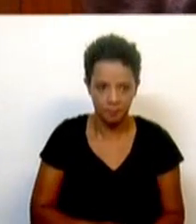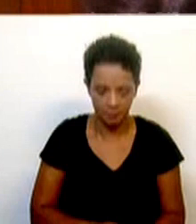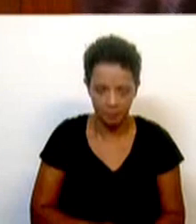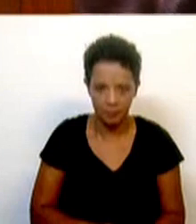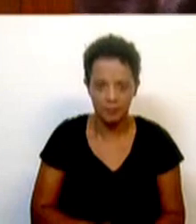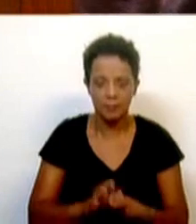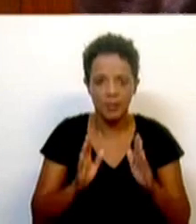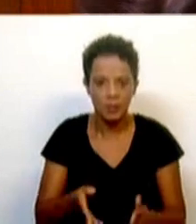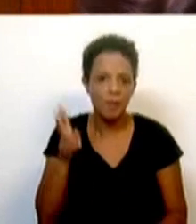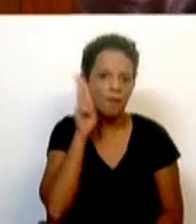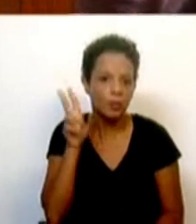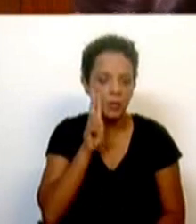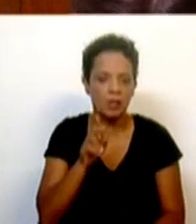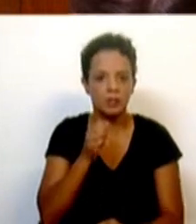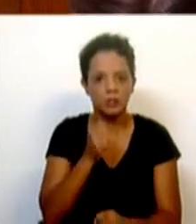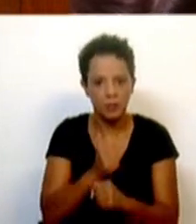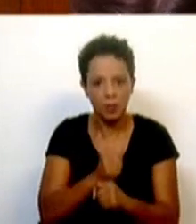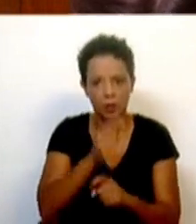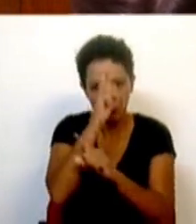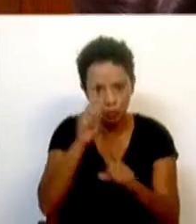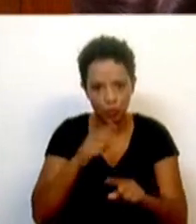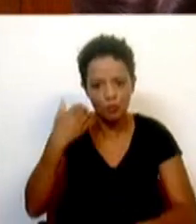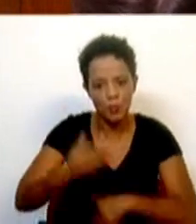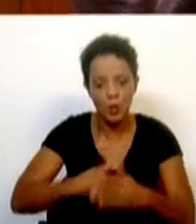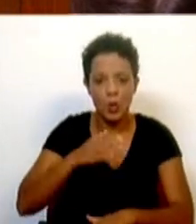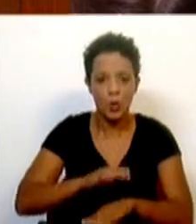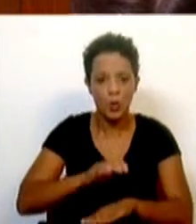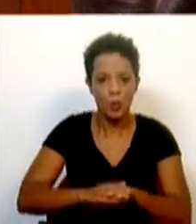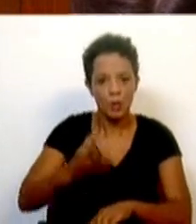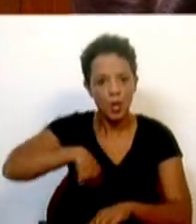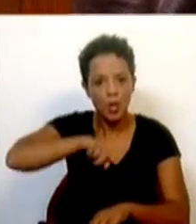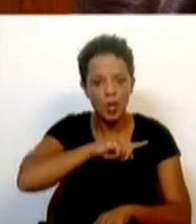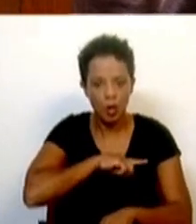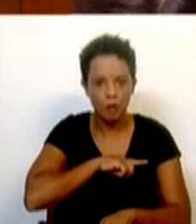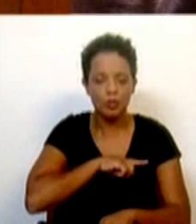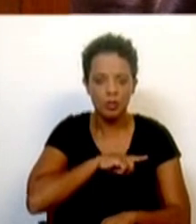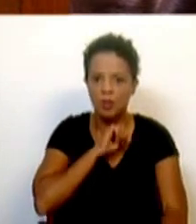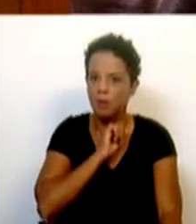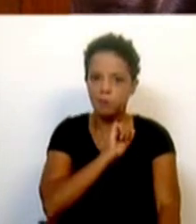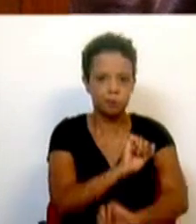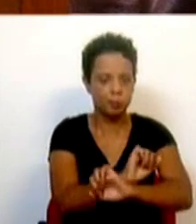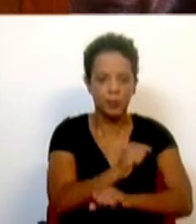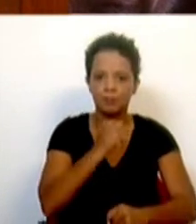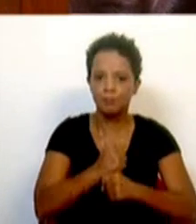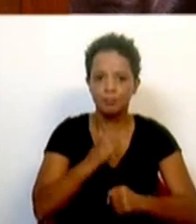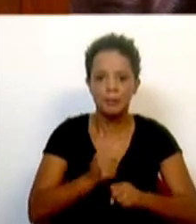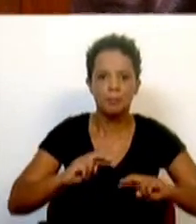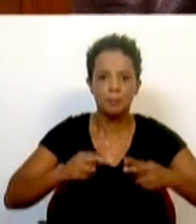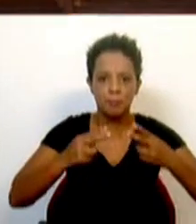e temos que valorizar a carreira dos professores. Foi por isso que pusemos termo ao congelamento das carreiras que o PSD